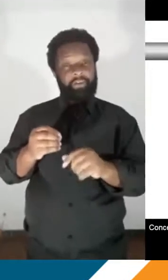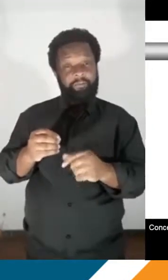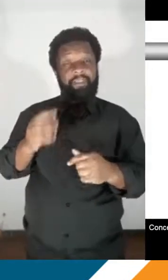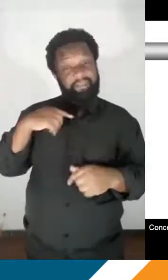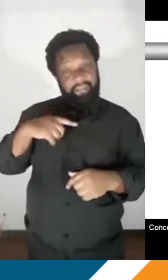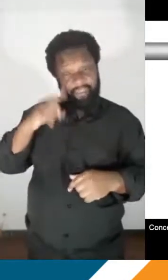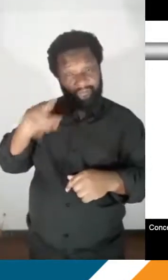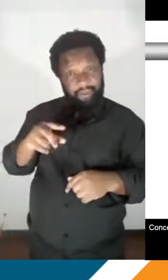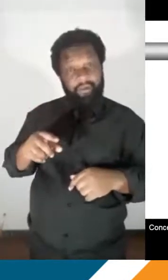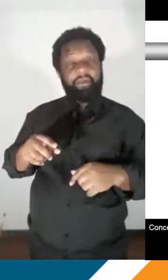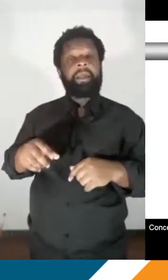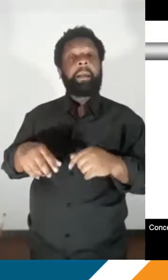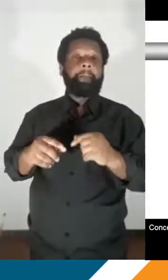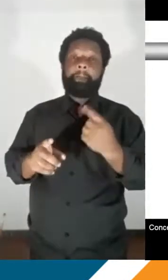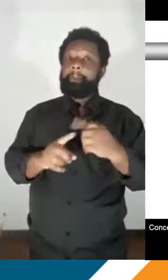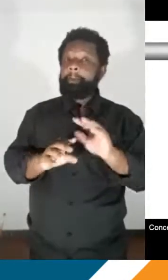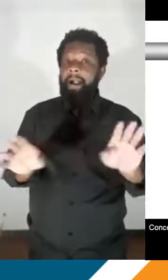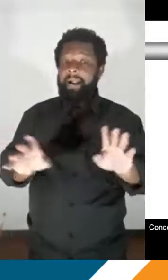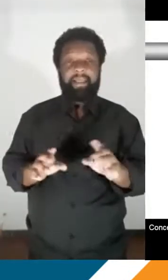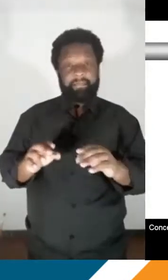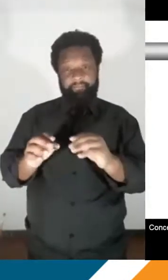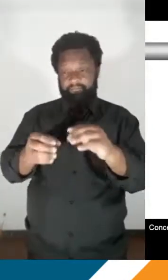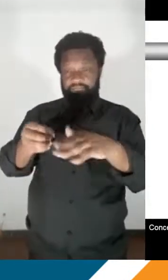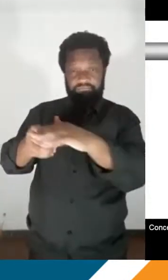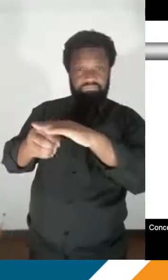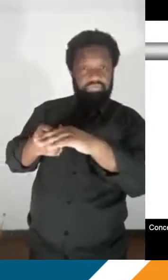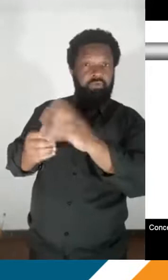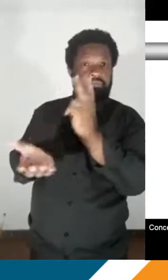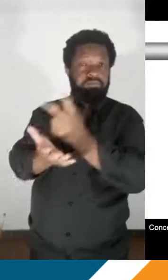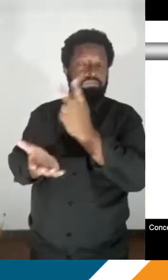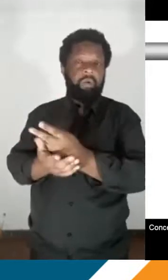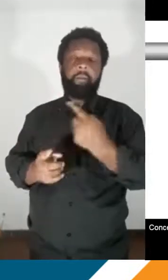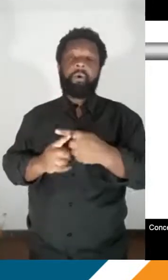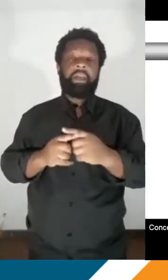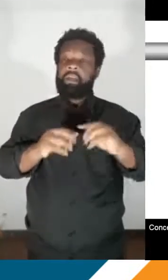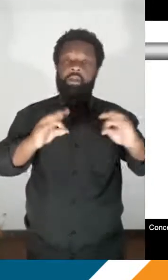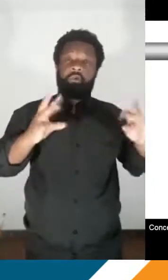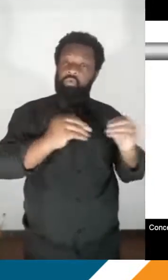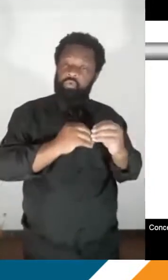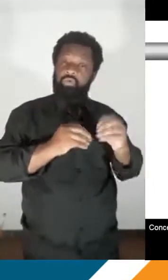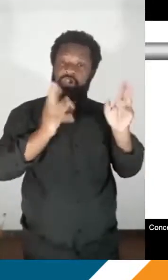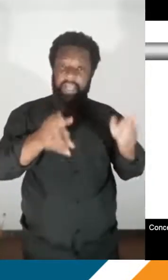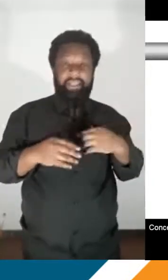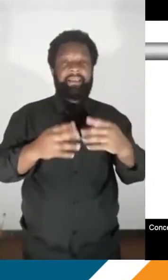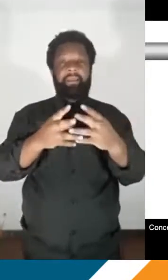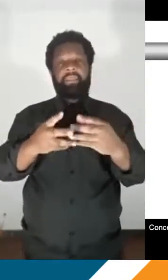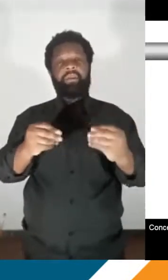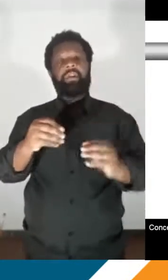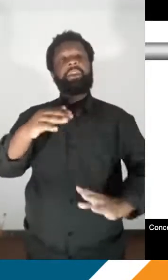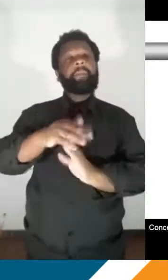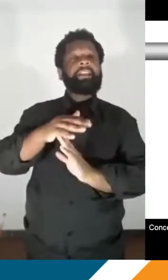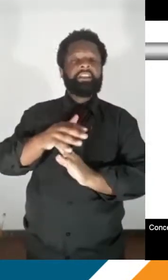mais evidente, tá vendo? Aparece o corpo de fundo, mas a concentração não muda e nem a saturação. Por quê? Porque toda essa